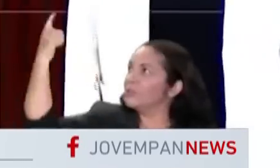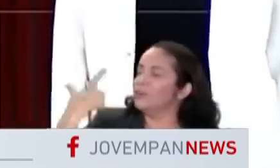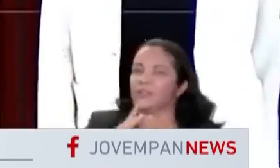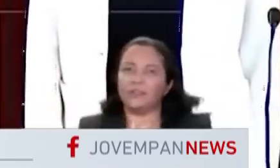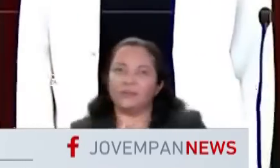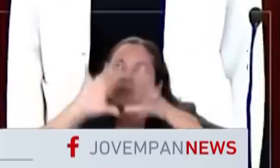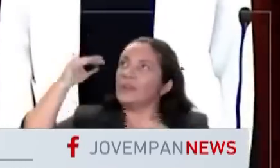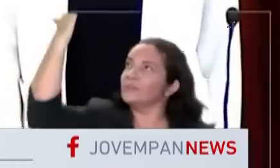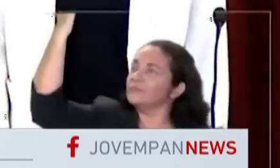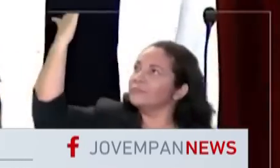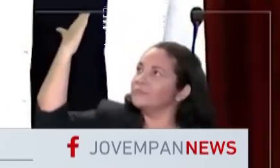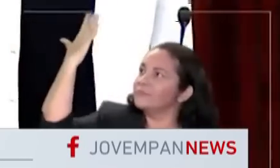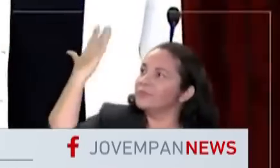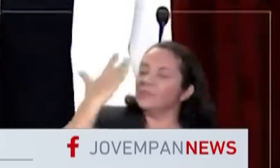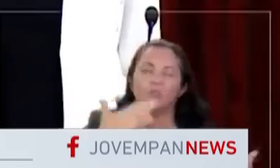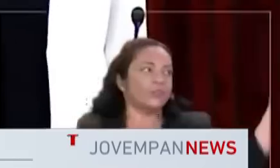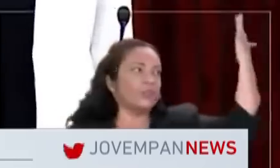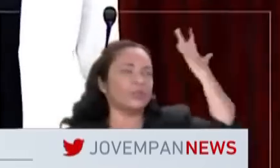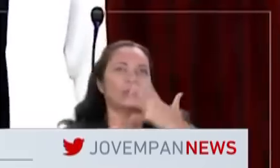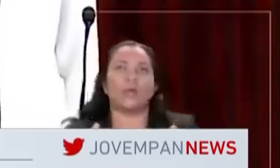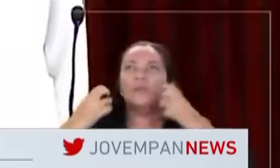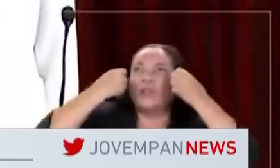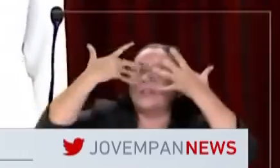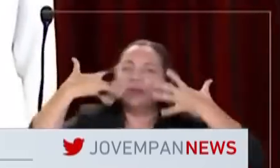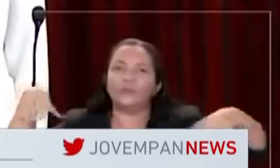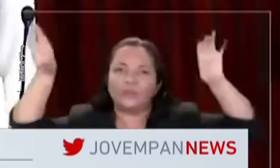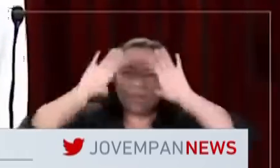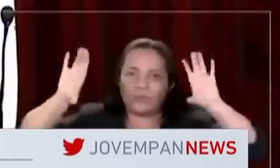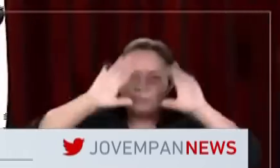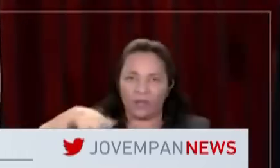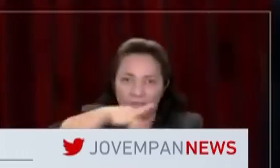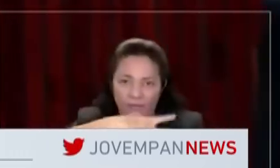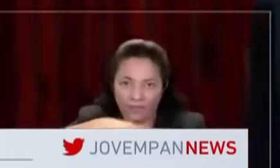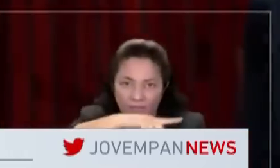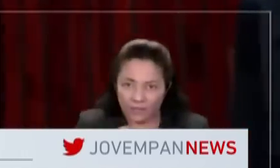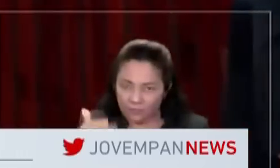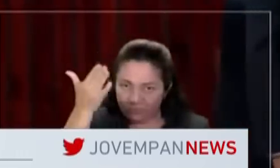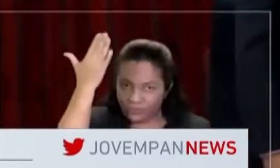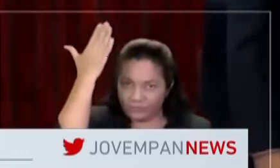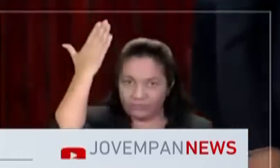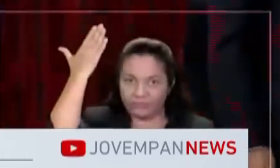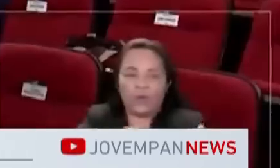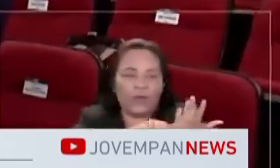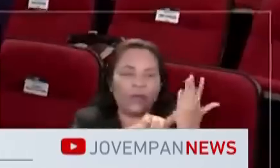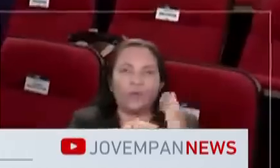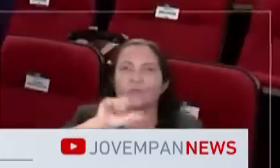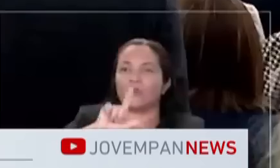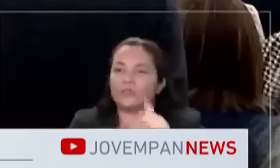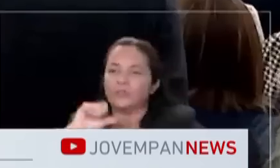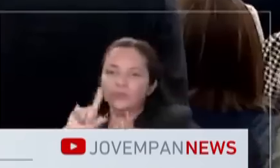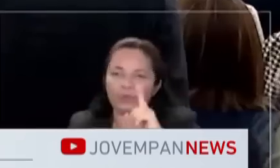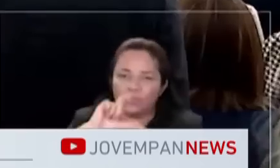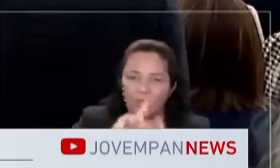dos desafios que o momento presente coloca, o poder judiciário se torna ainda mais importante. E